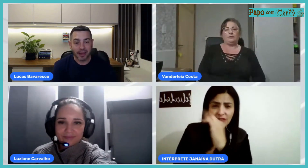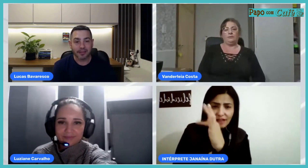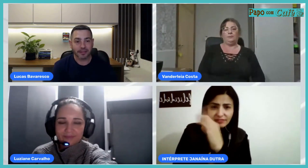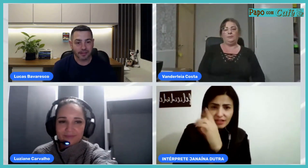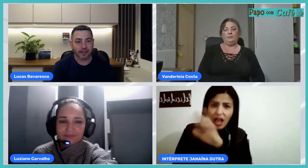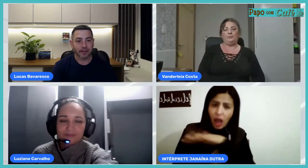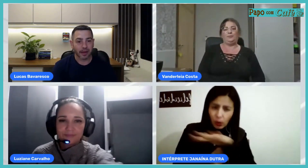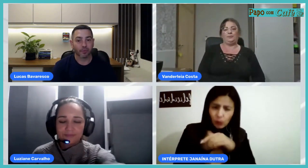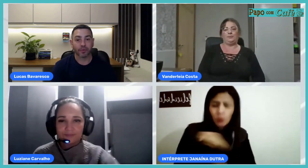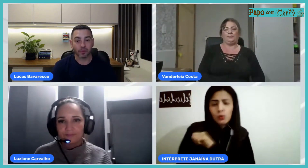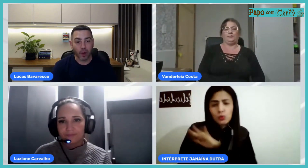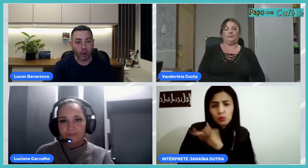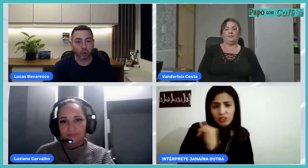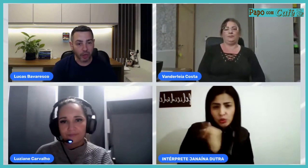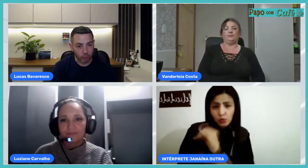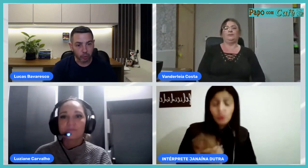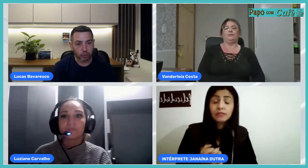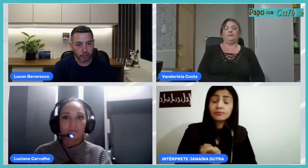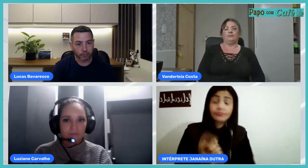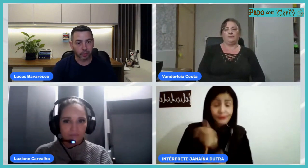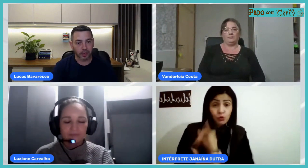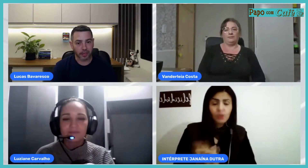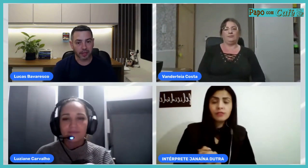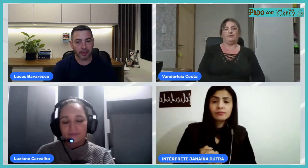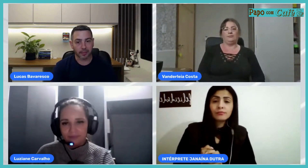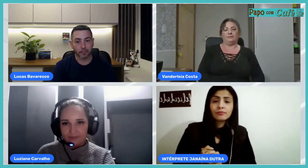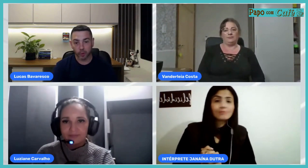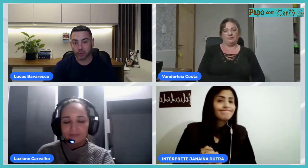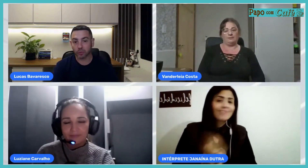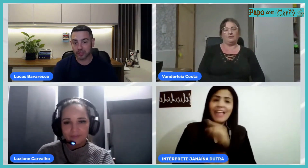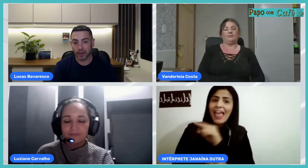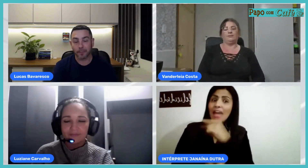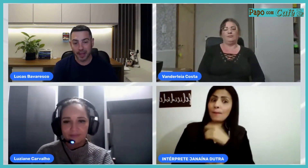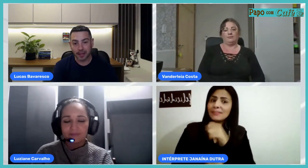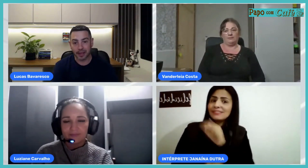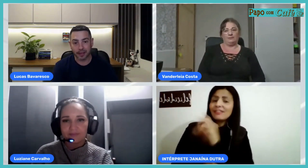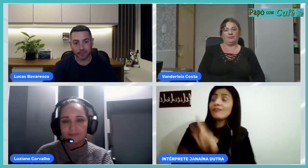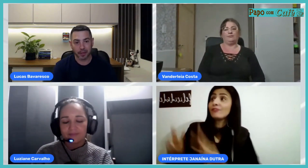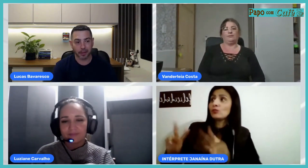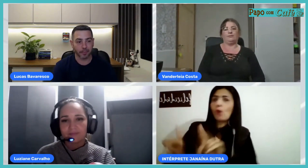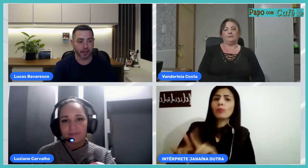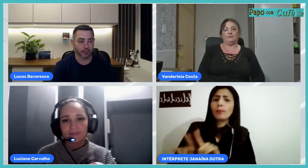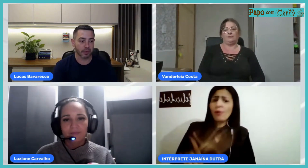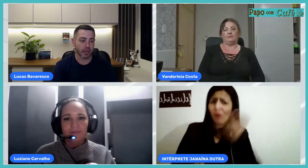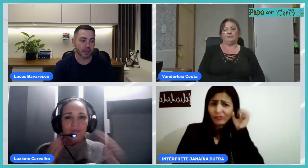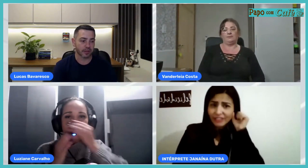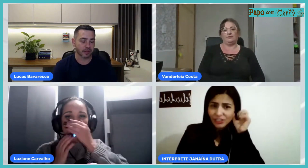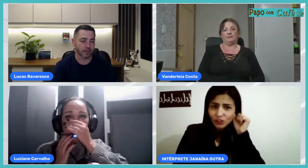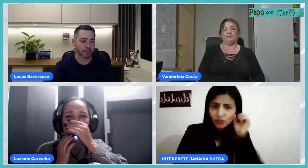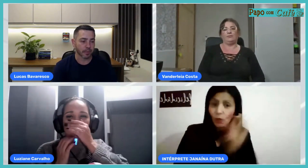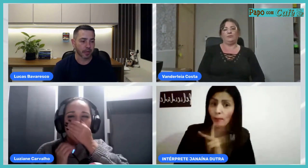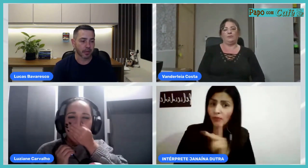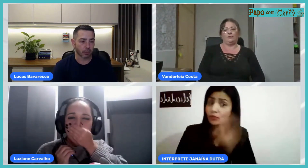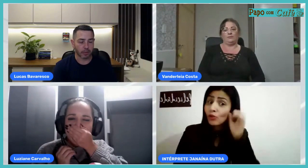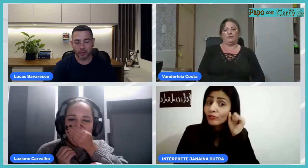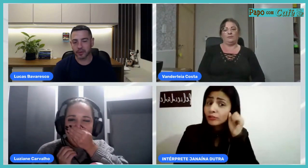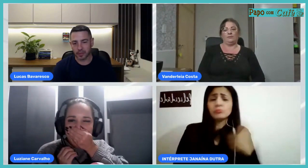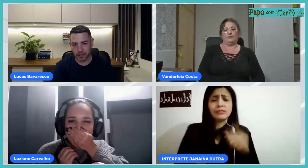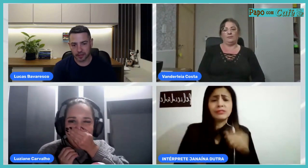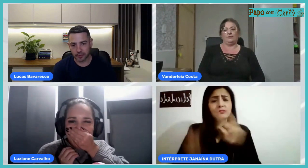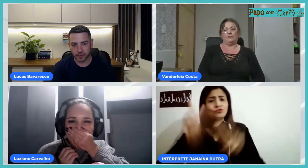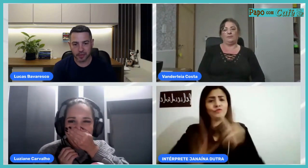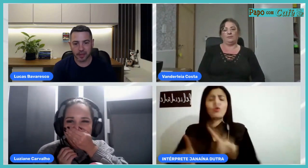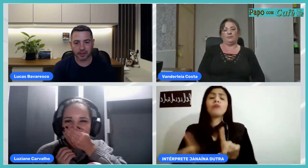usar mais, né, o visual do aluno, porque muitos também, né, mesmo que eles não